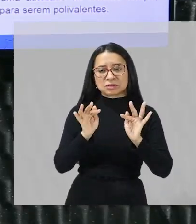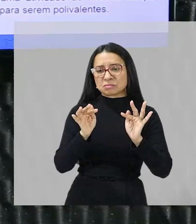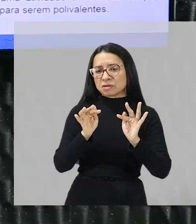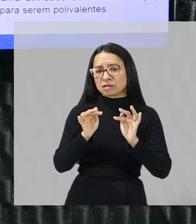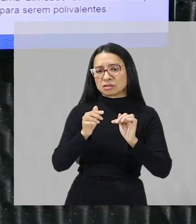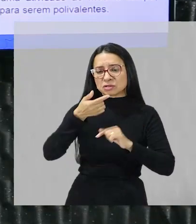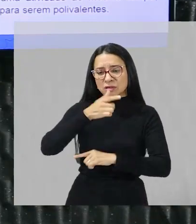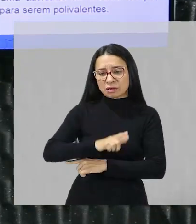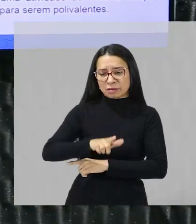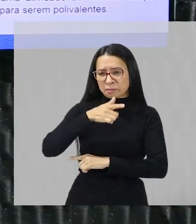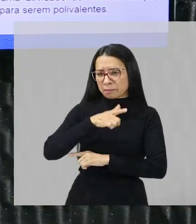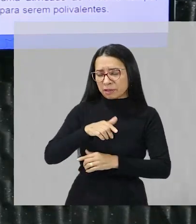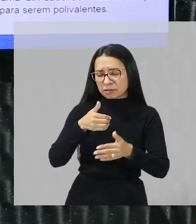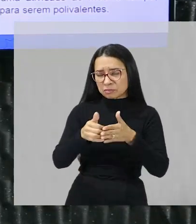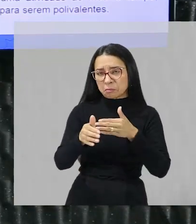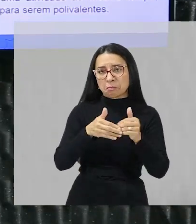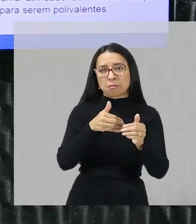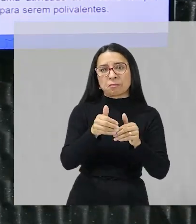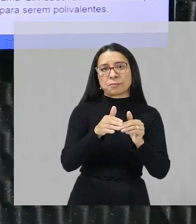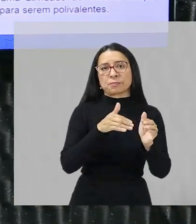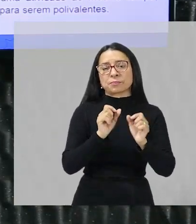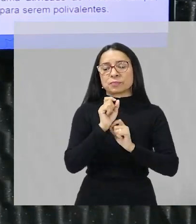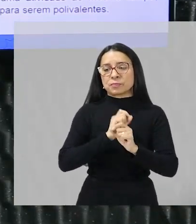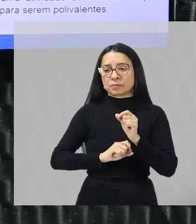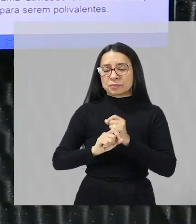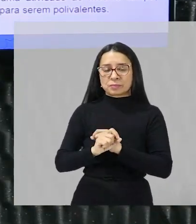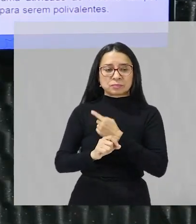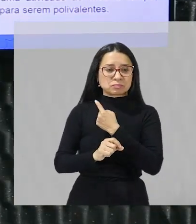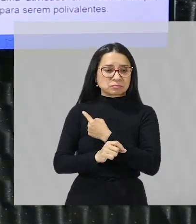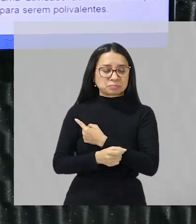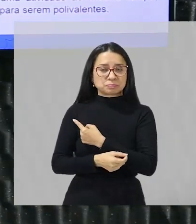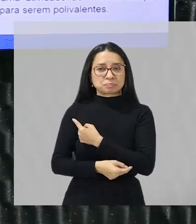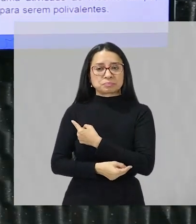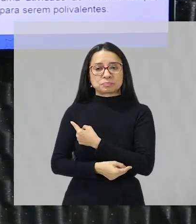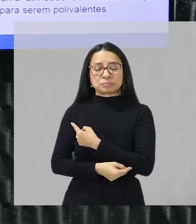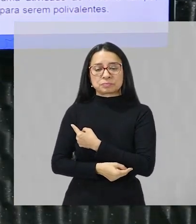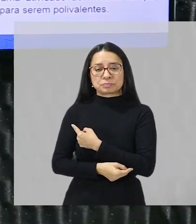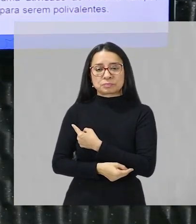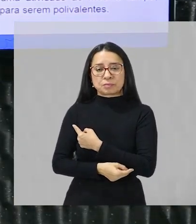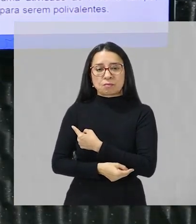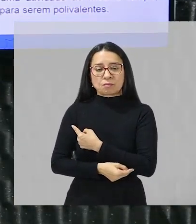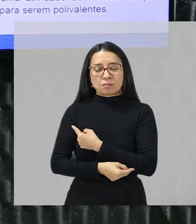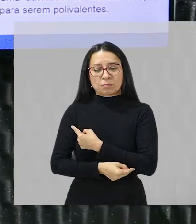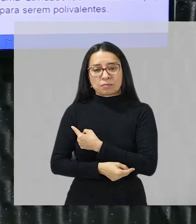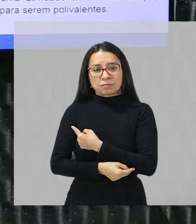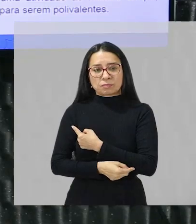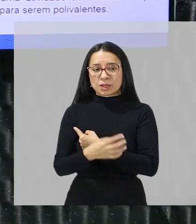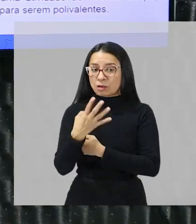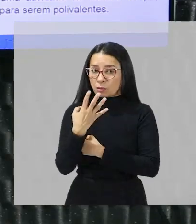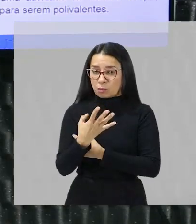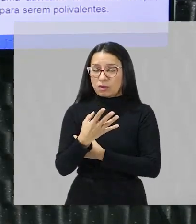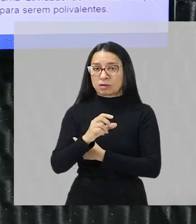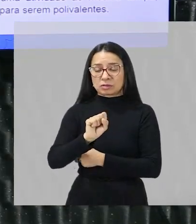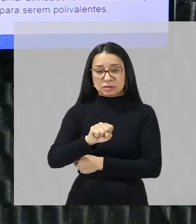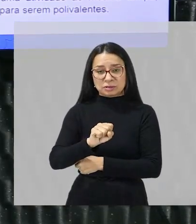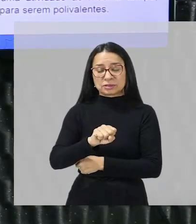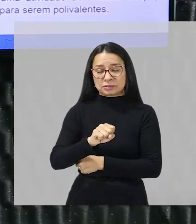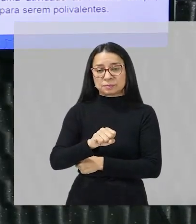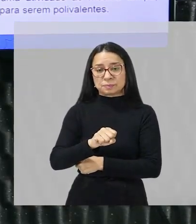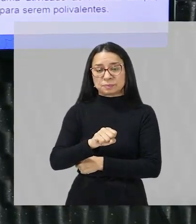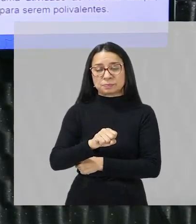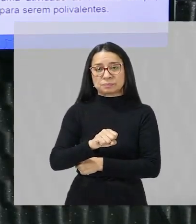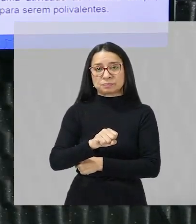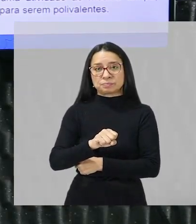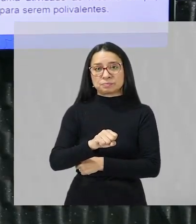dizendo, que as mulheres que trabalham, elas também desempenham as atividades domésticas. Então, nesse caso aqui, não faz sentido se a gente olhar para a